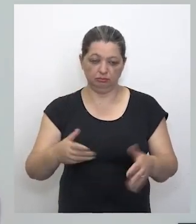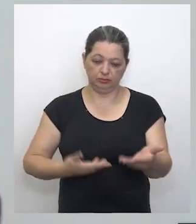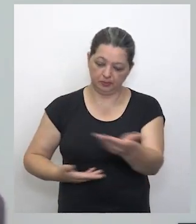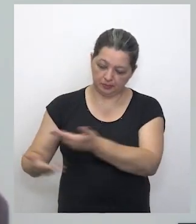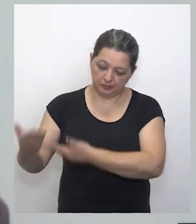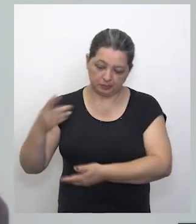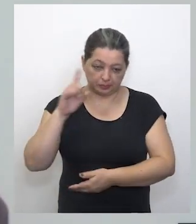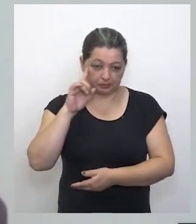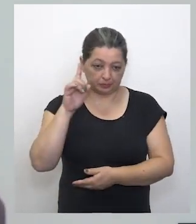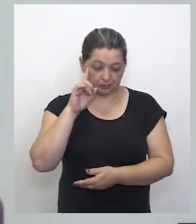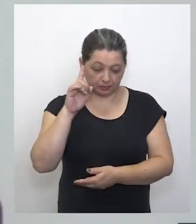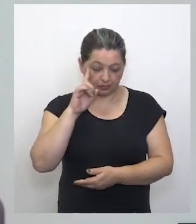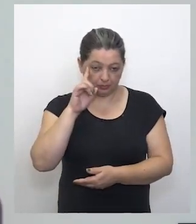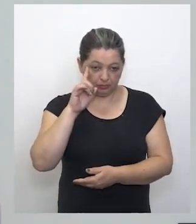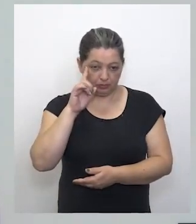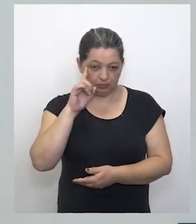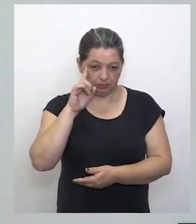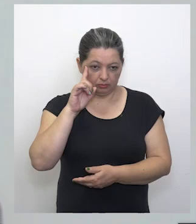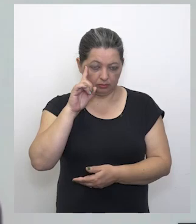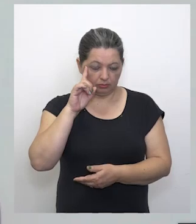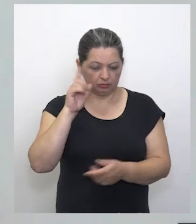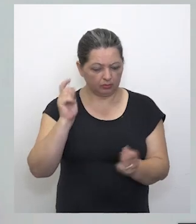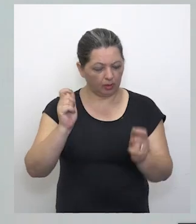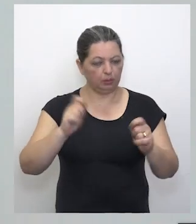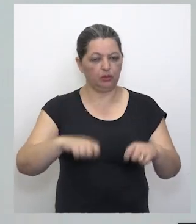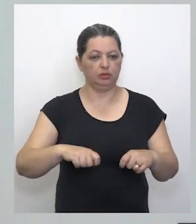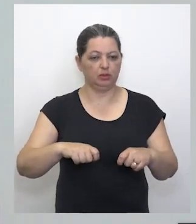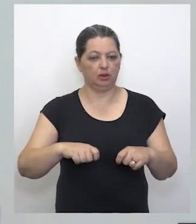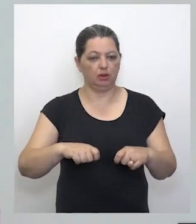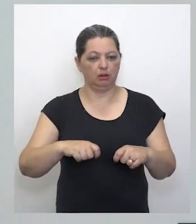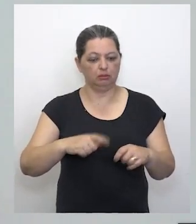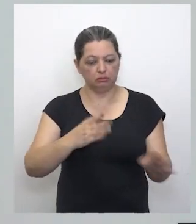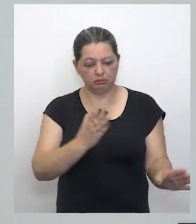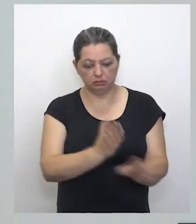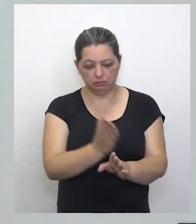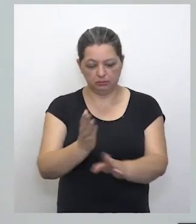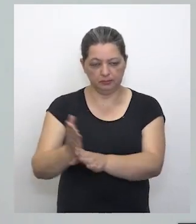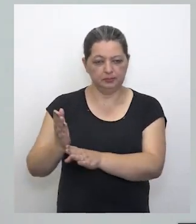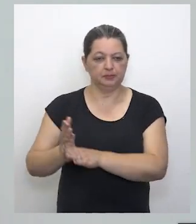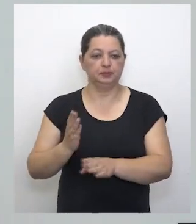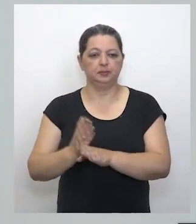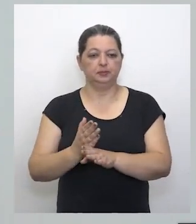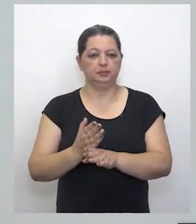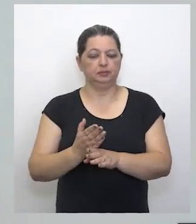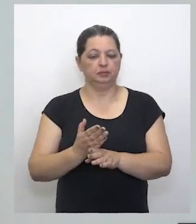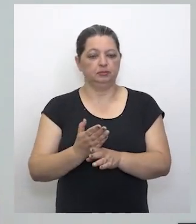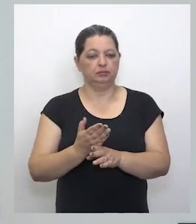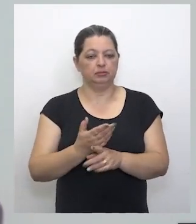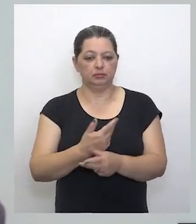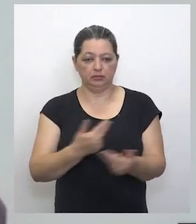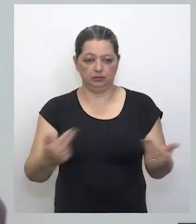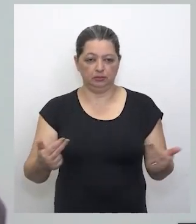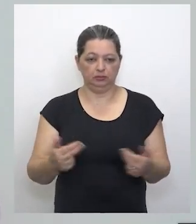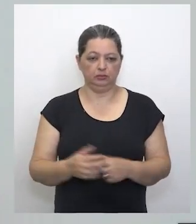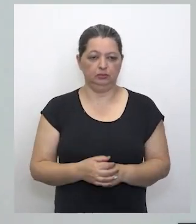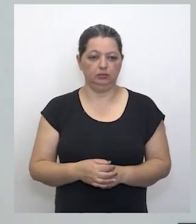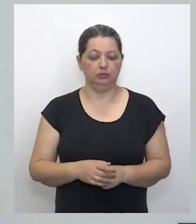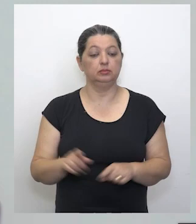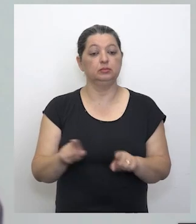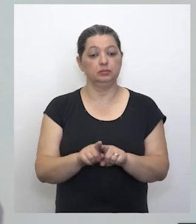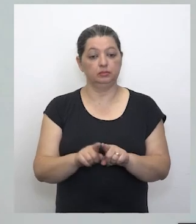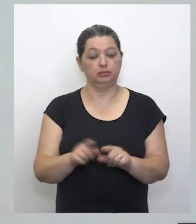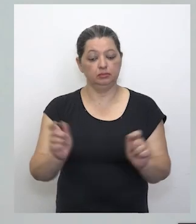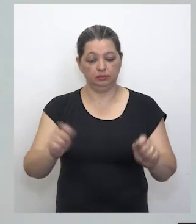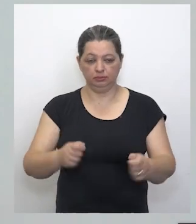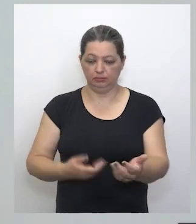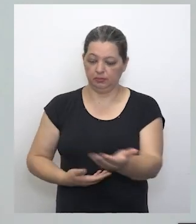dia, abrindo possibilidades para ela de novas descobertas, de novos encontros e possibilidades também de